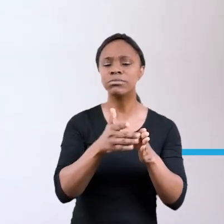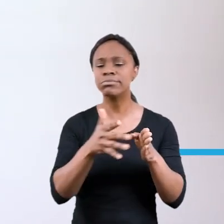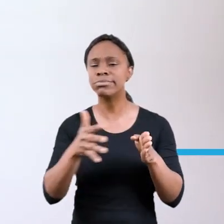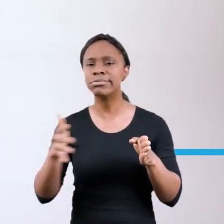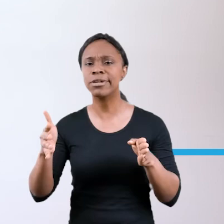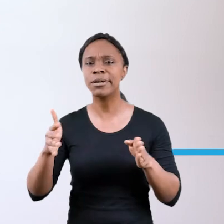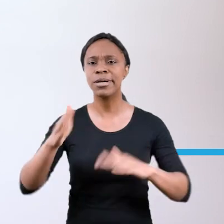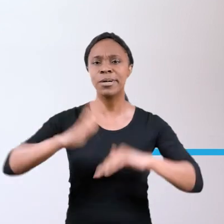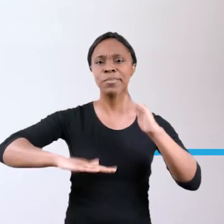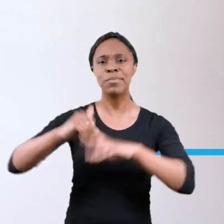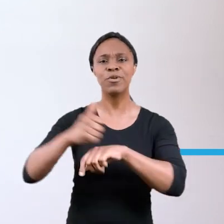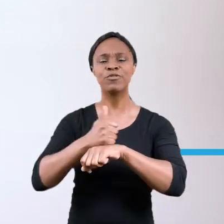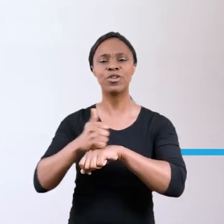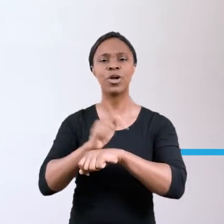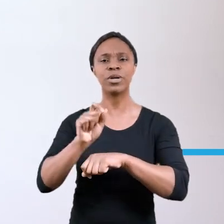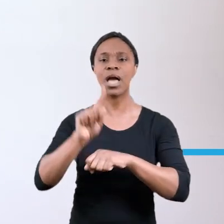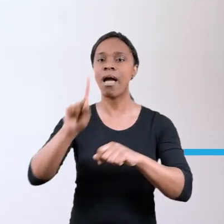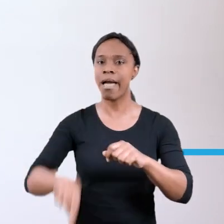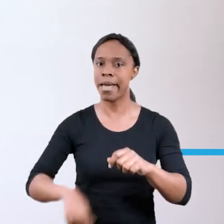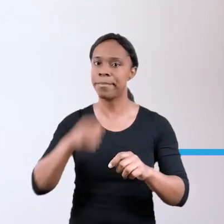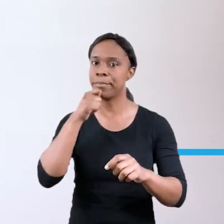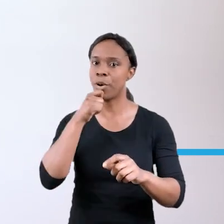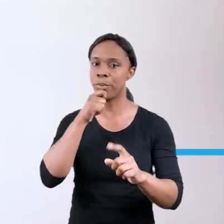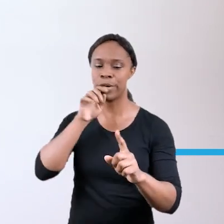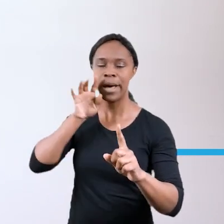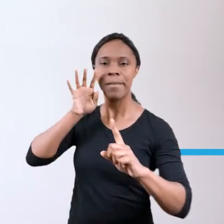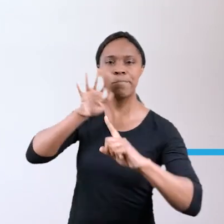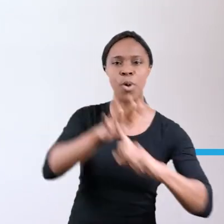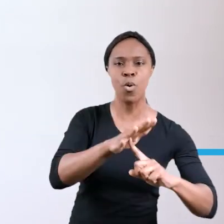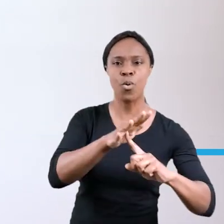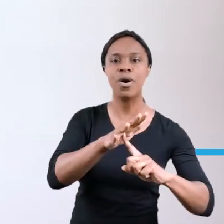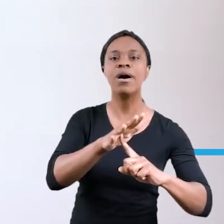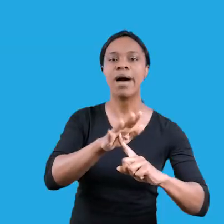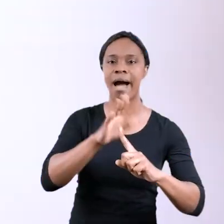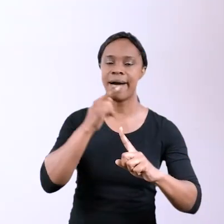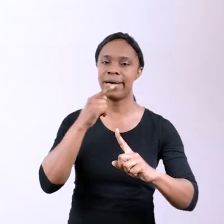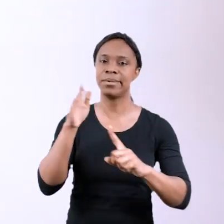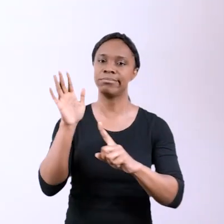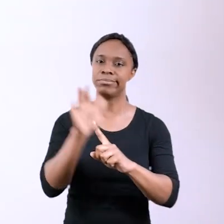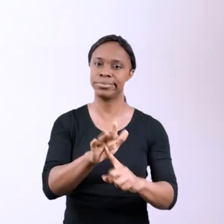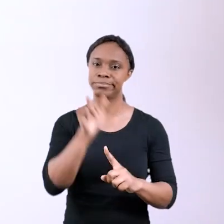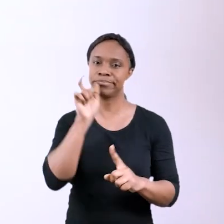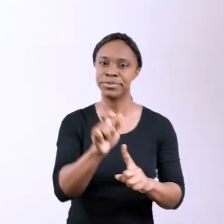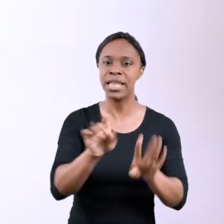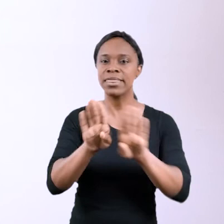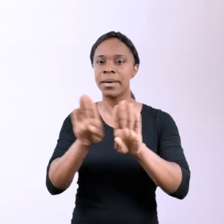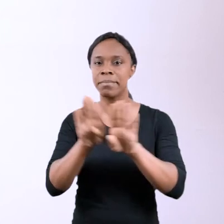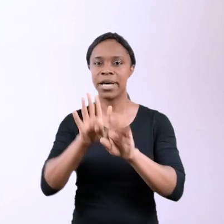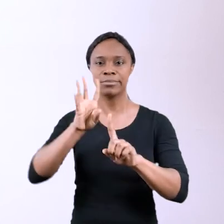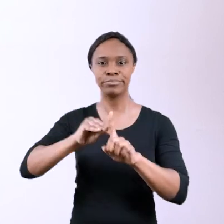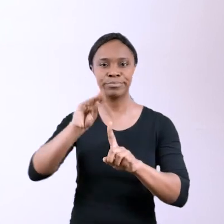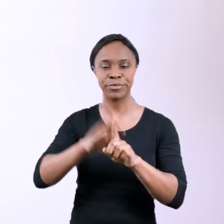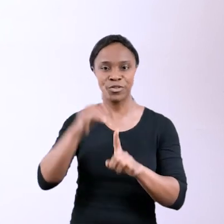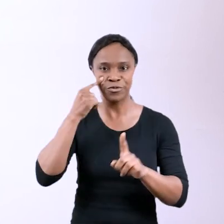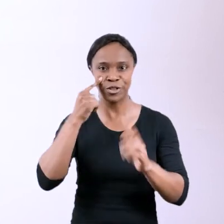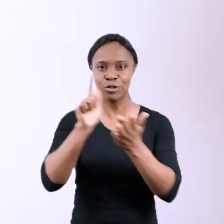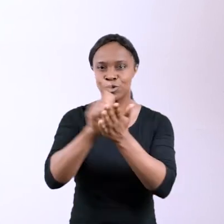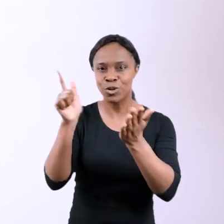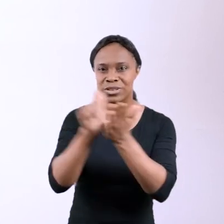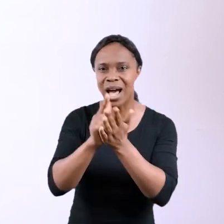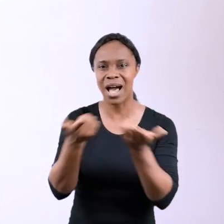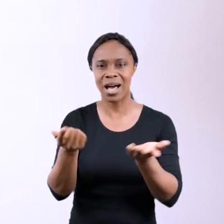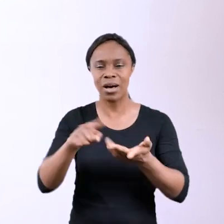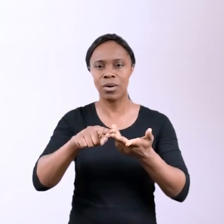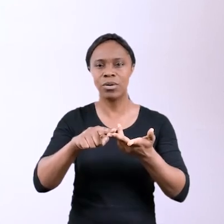são as situações de assédio moral e sexual e violência no ambiente de trabalho. Notícias de jornais e de